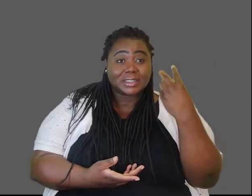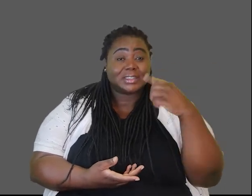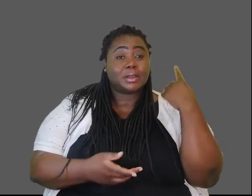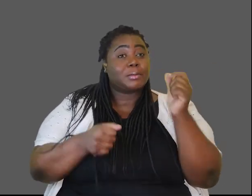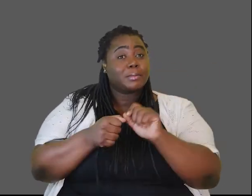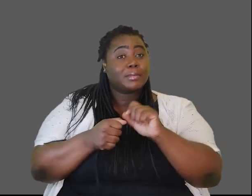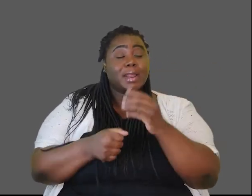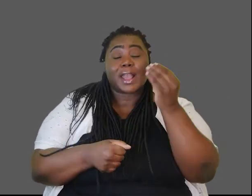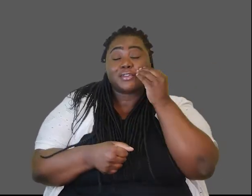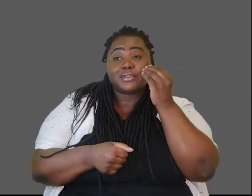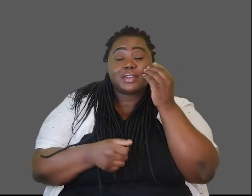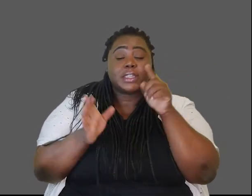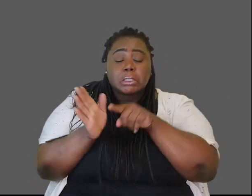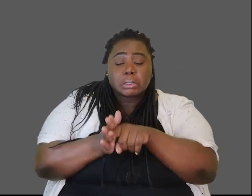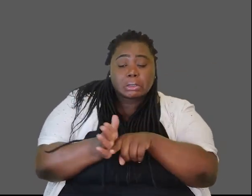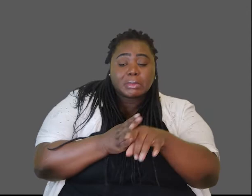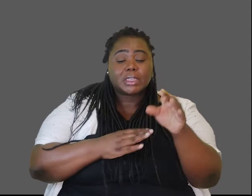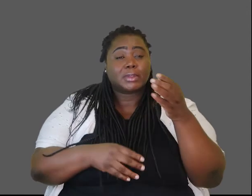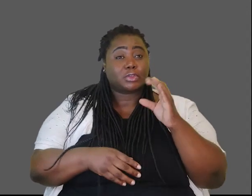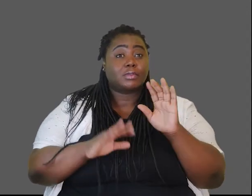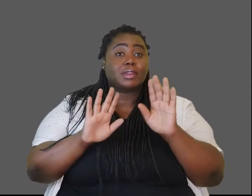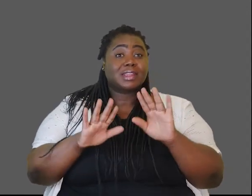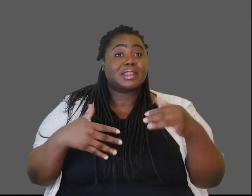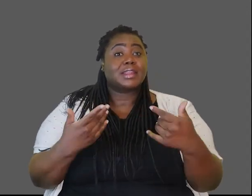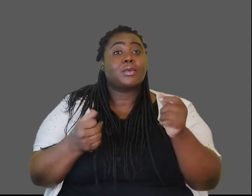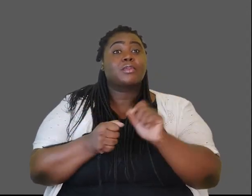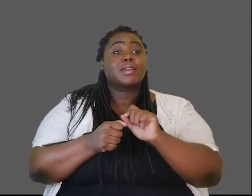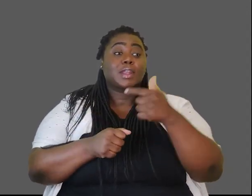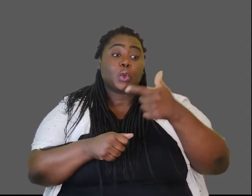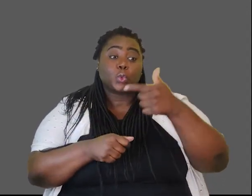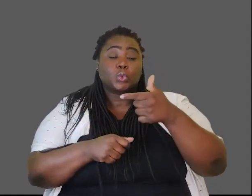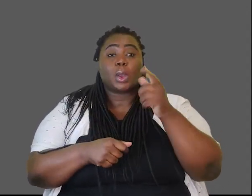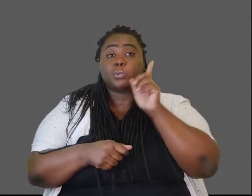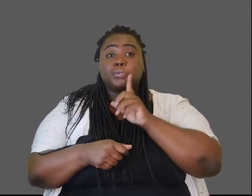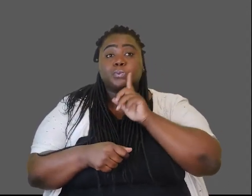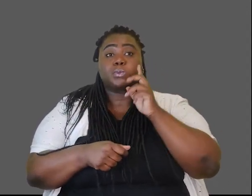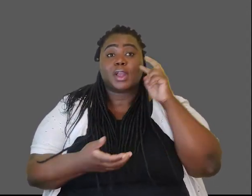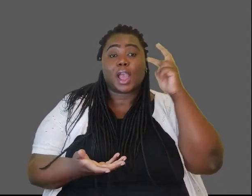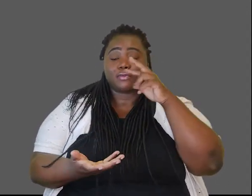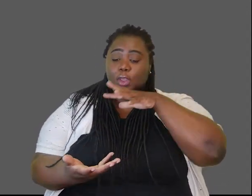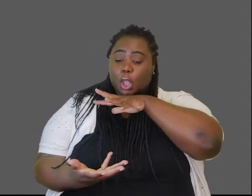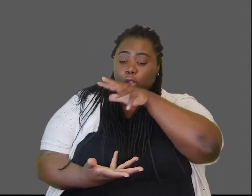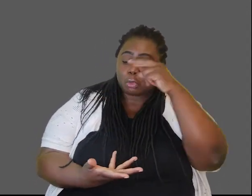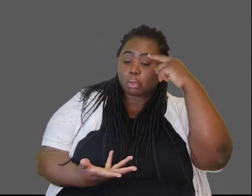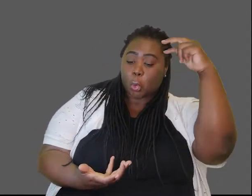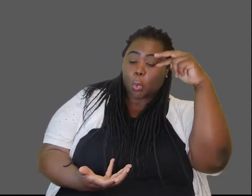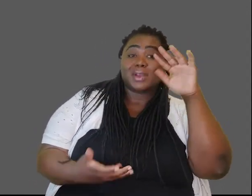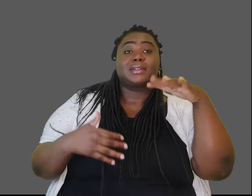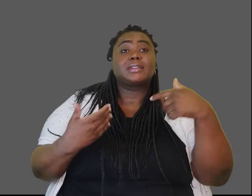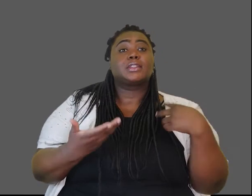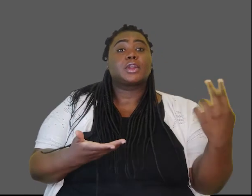a realização de experimentos científicos. Com isso, se tornou o segundo americano a orbitar a Terra.